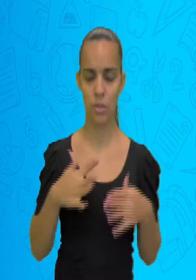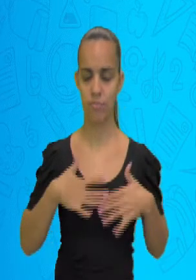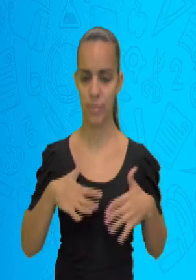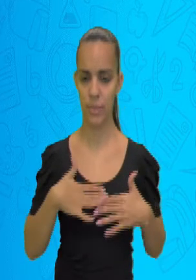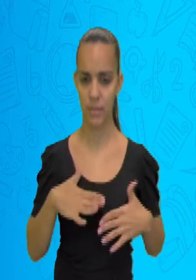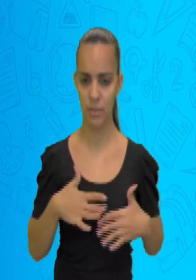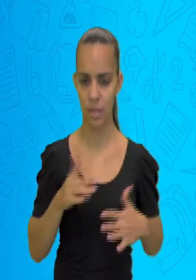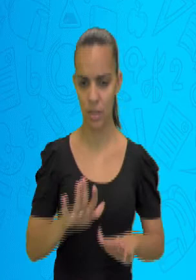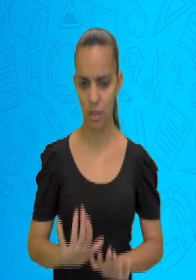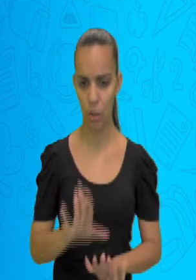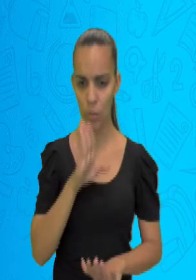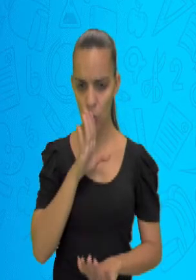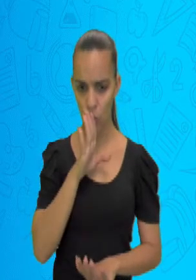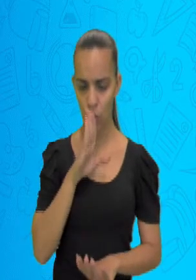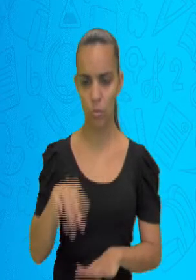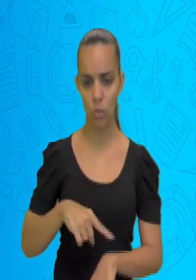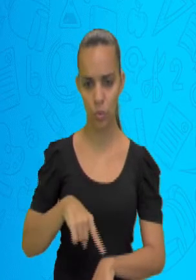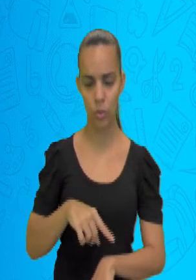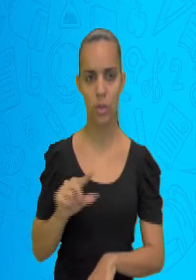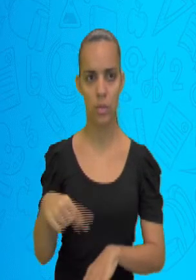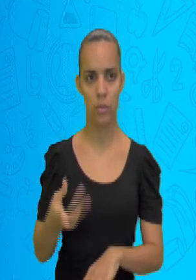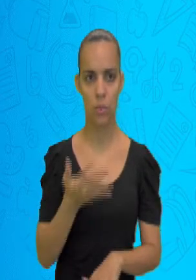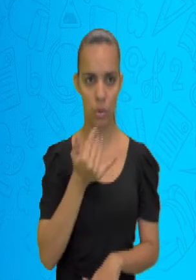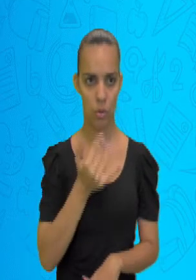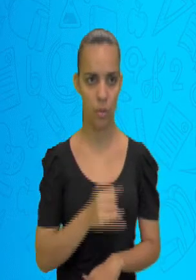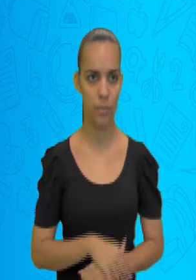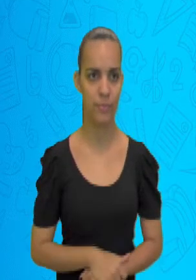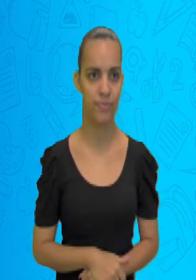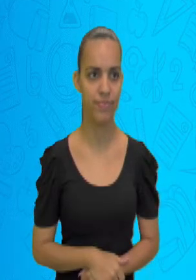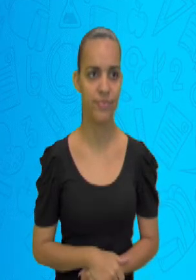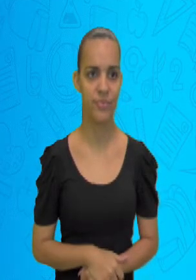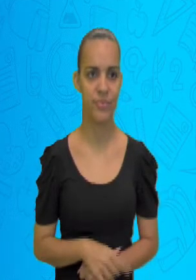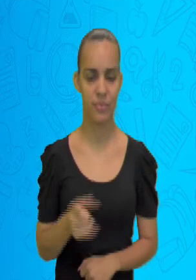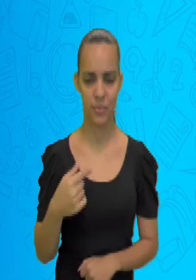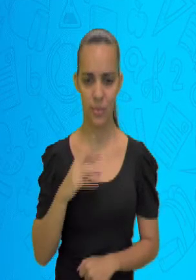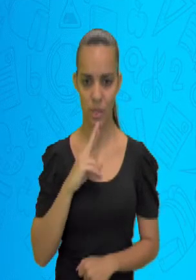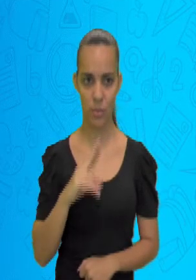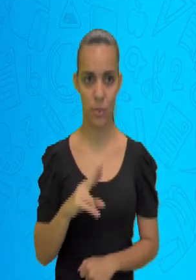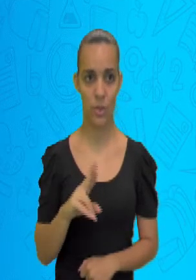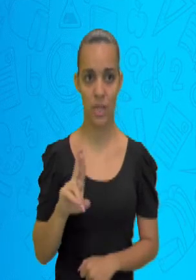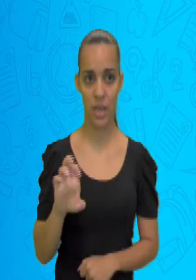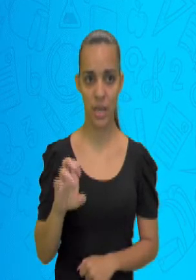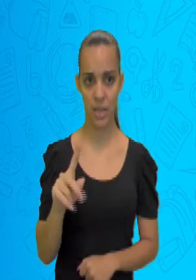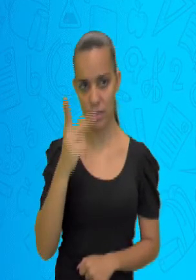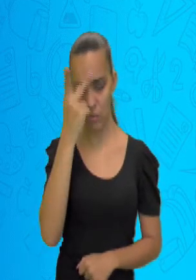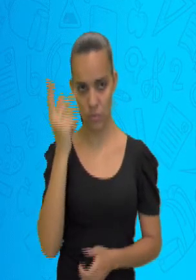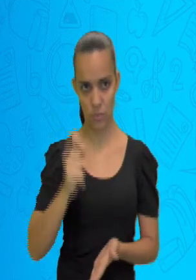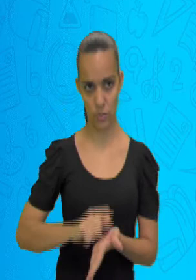sirva. É um texto de Emanuel de Carlos Reis.